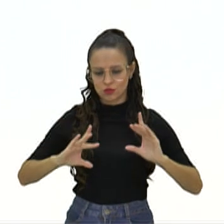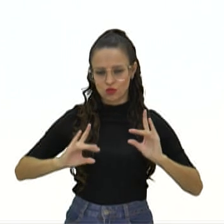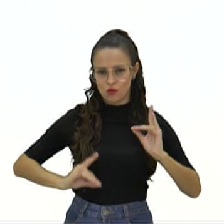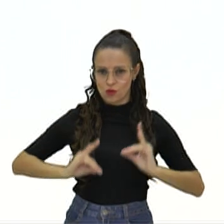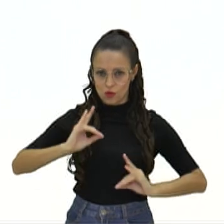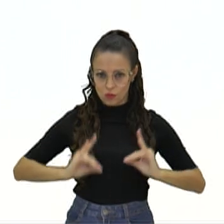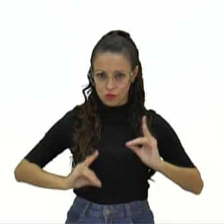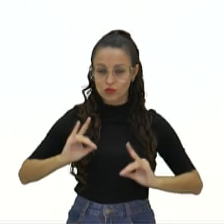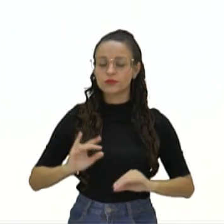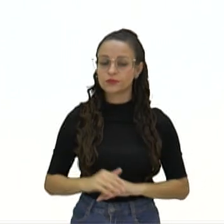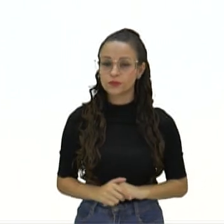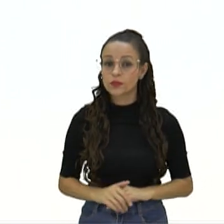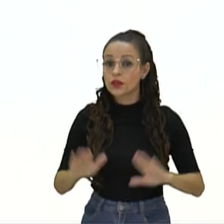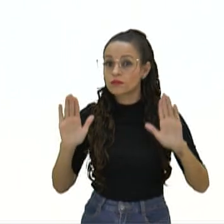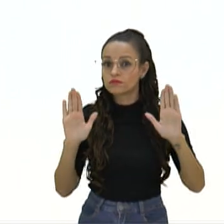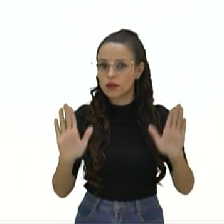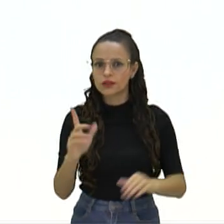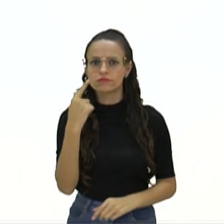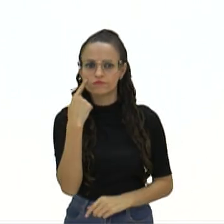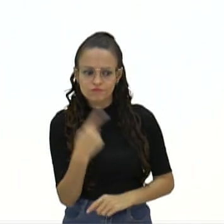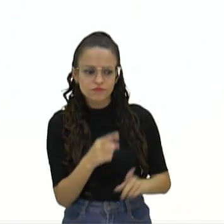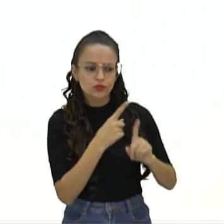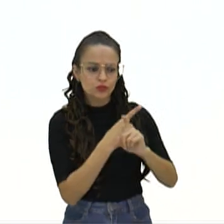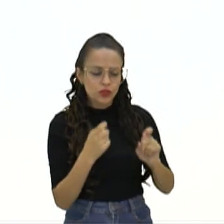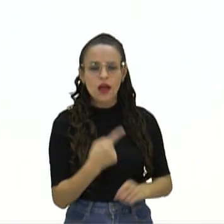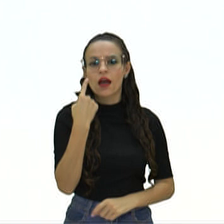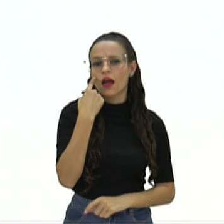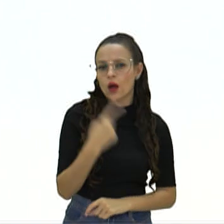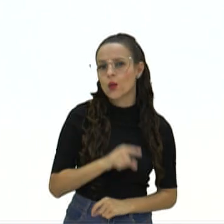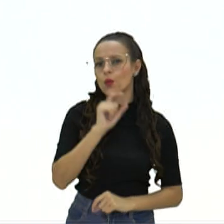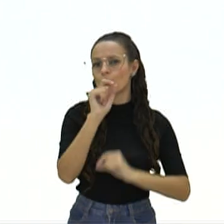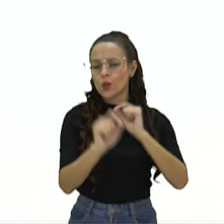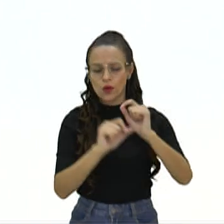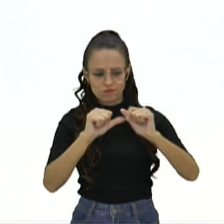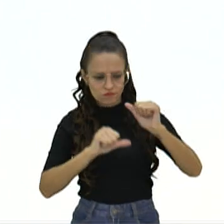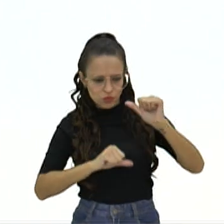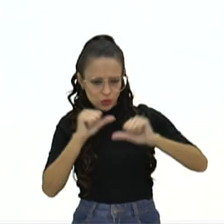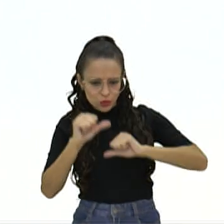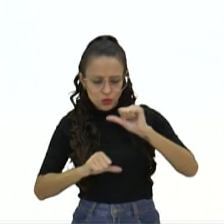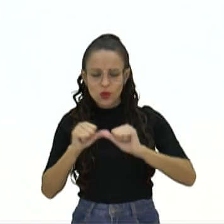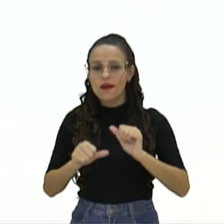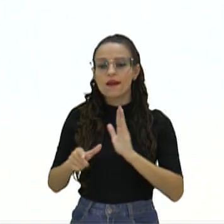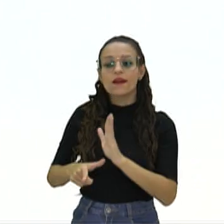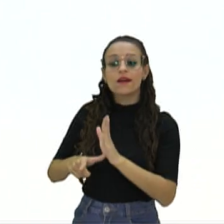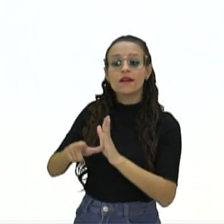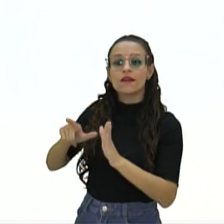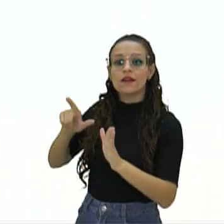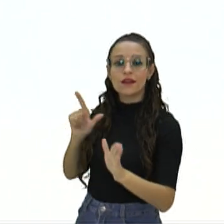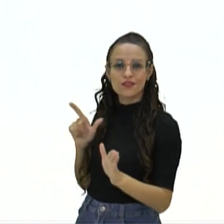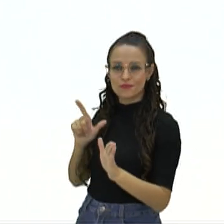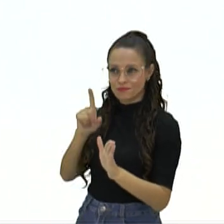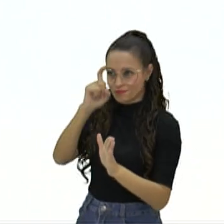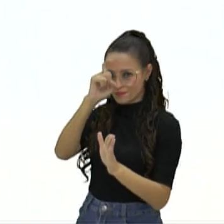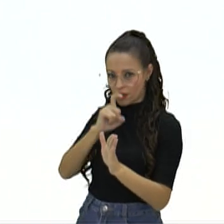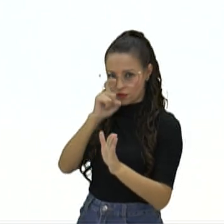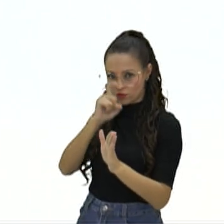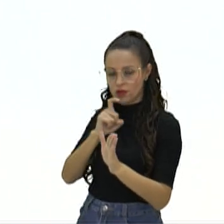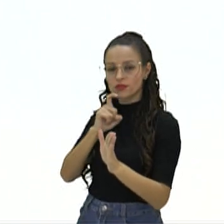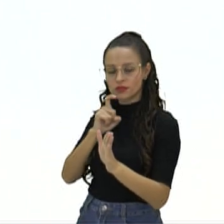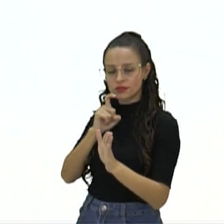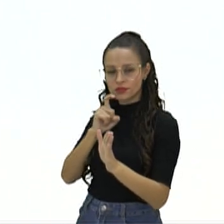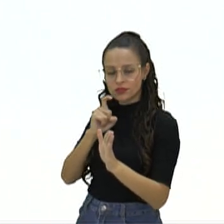hormônios. No entanto, os cientistas acabam de descobrir que essas mudanças ocorrem antes da menstruação e